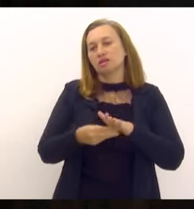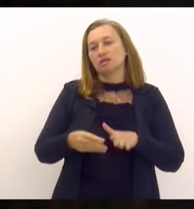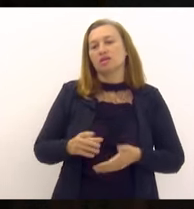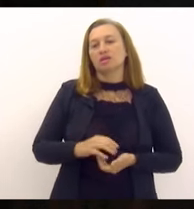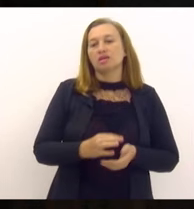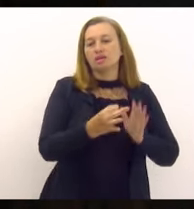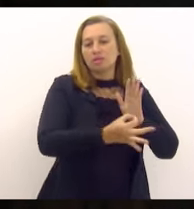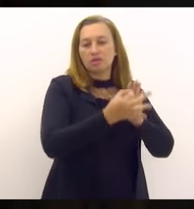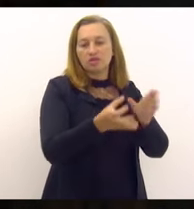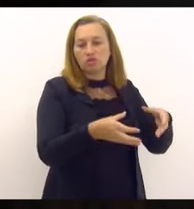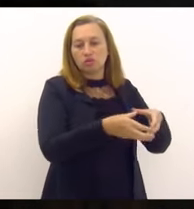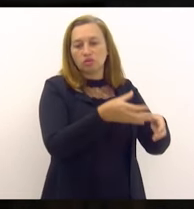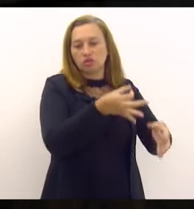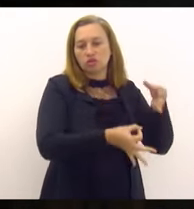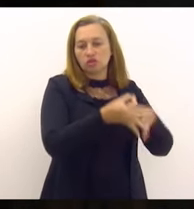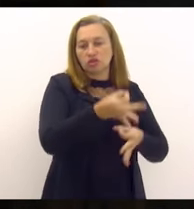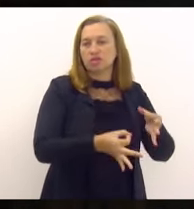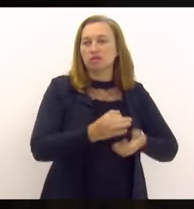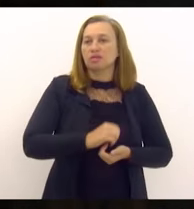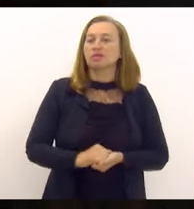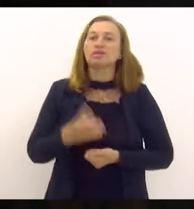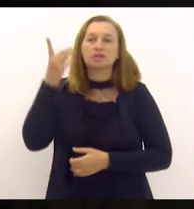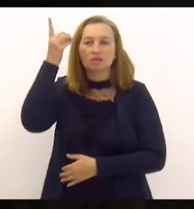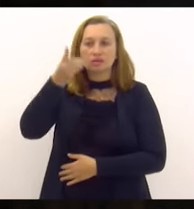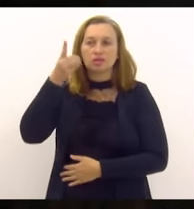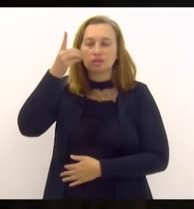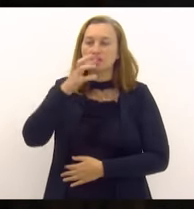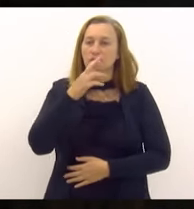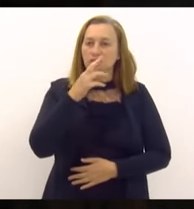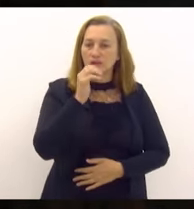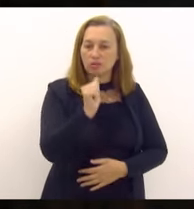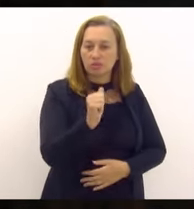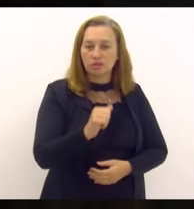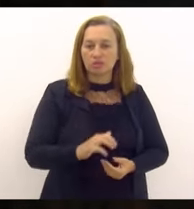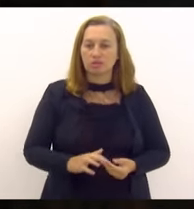emitir parecer pela Comissão de Constituição e Justiça, deputado Rodrigo Amorim.